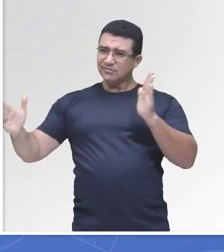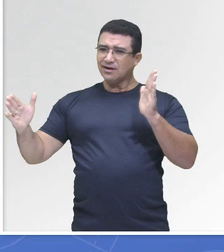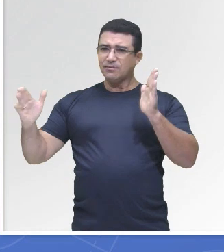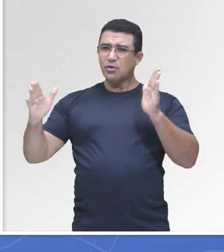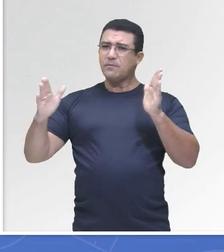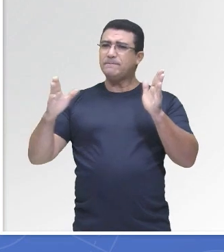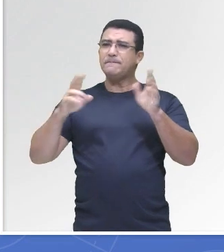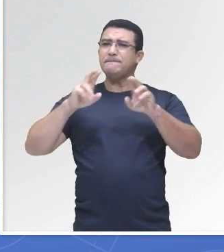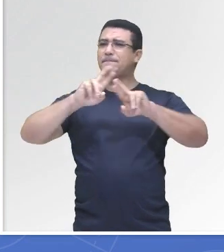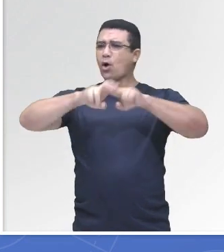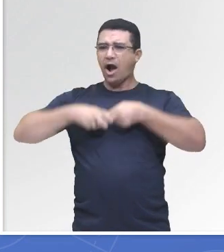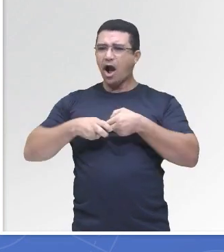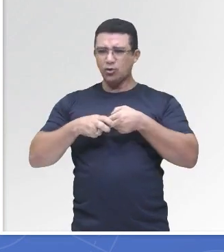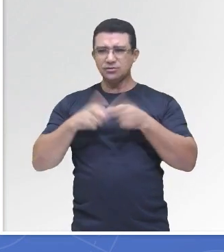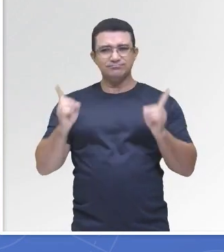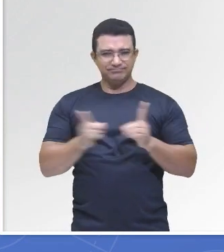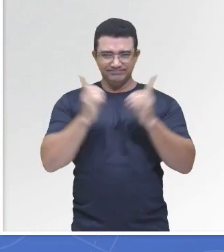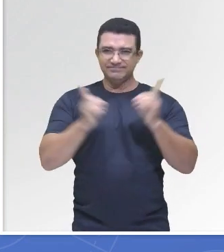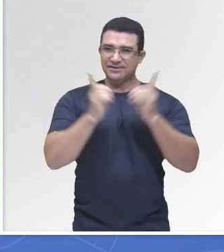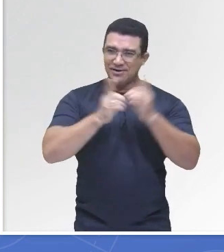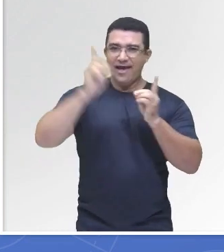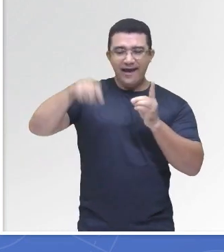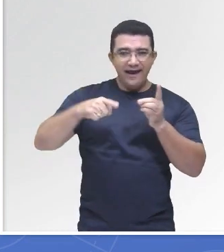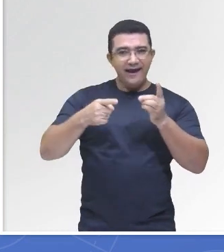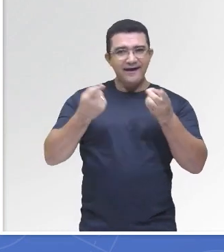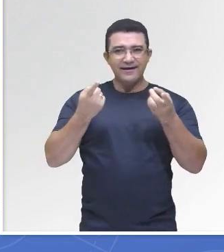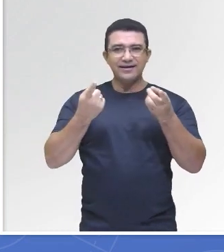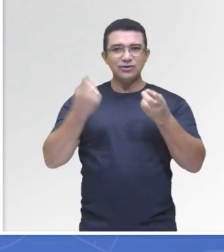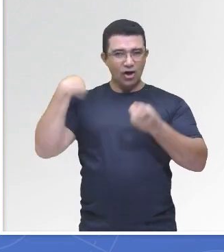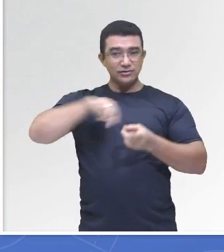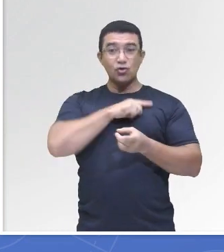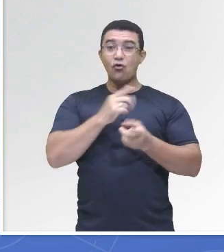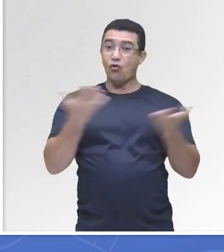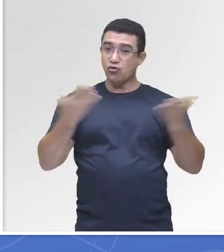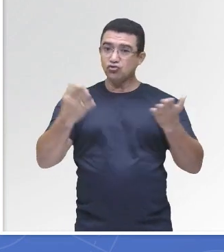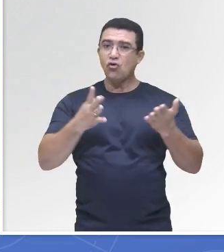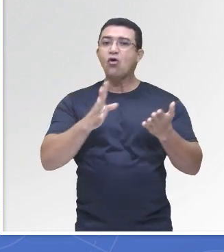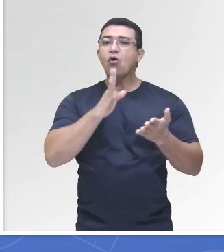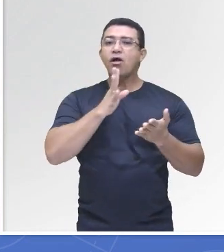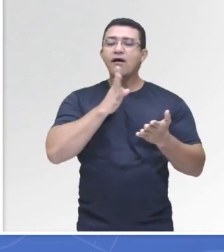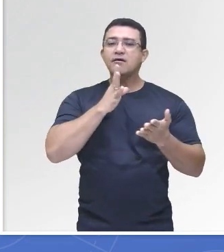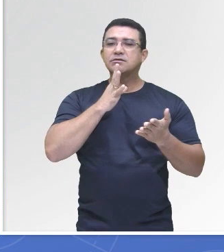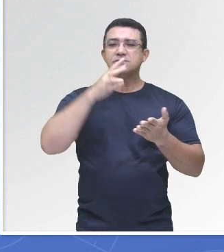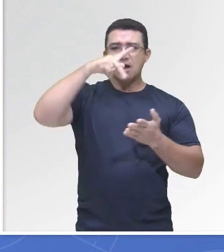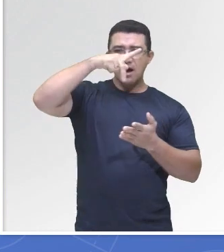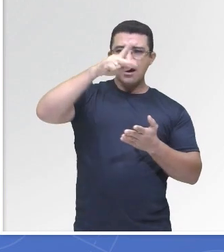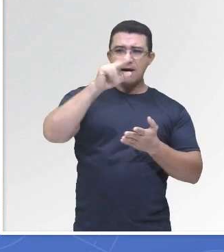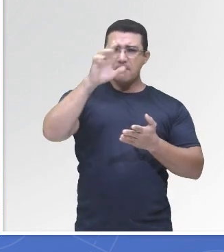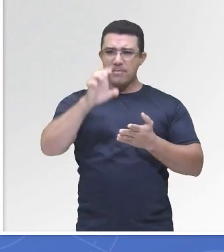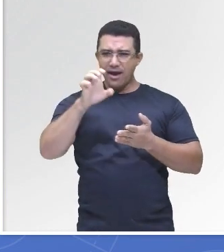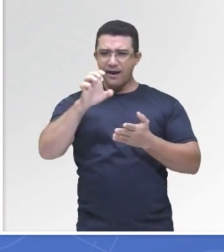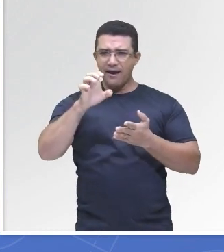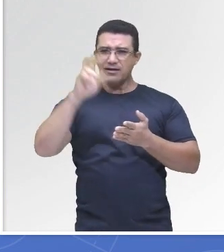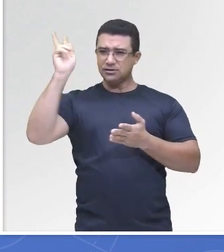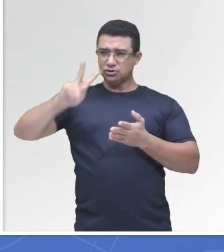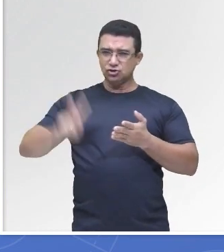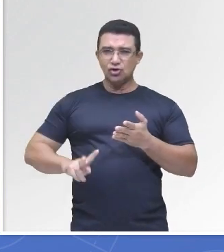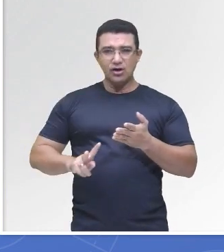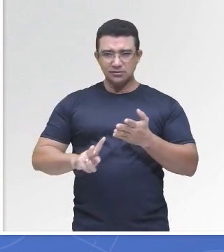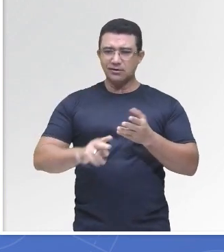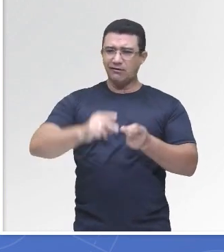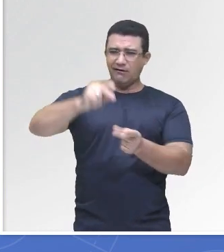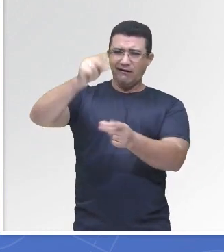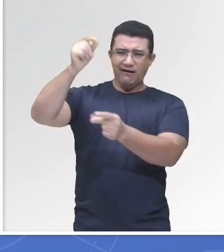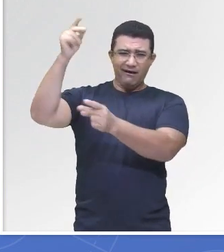que a gente está trabalhando, que é conhecido como pré-história, ele está na casa dos milhões de